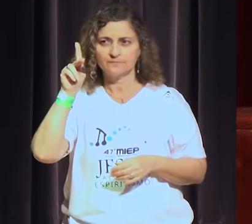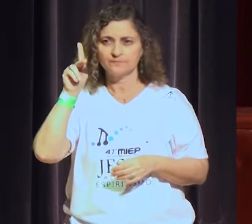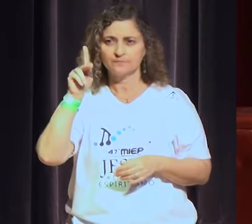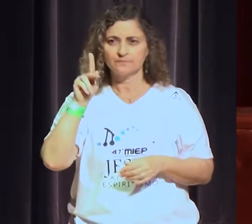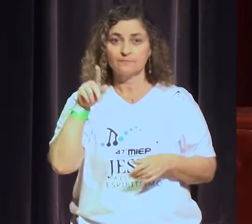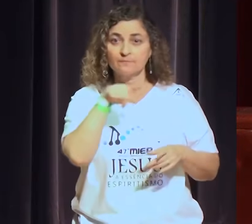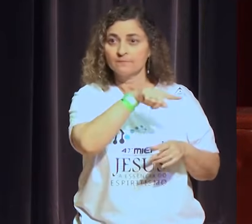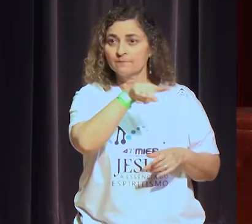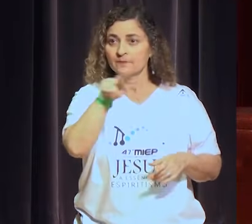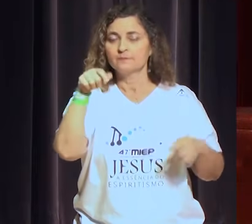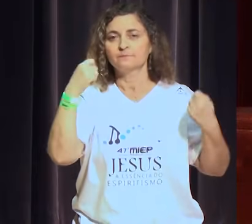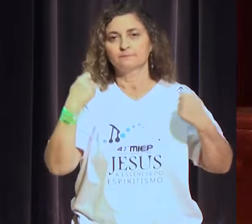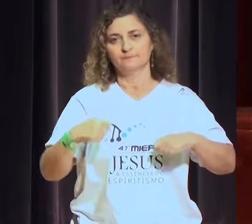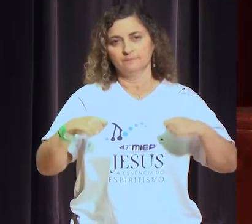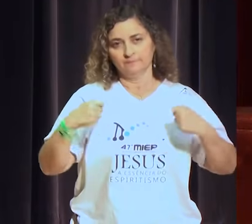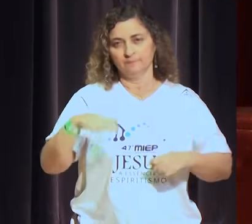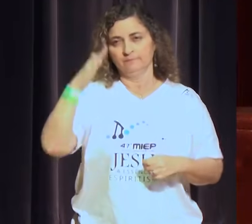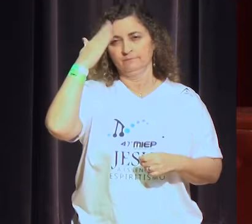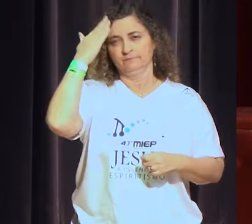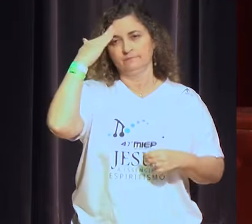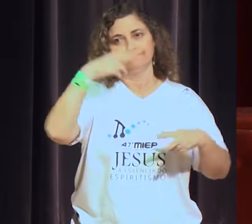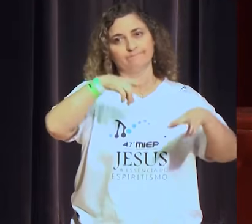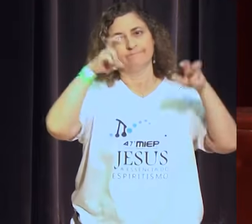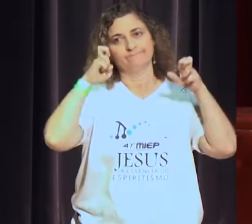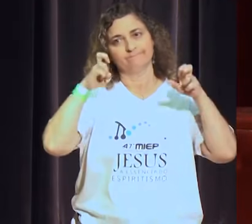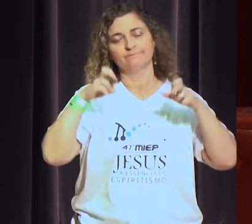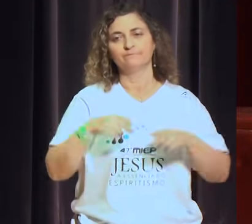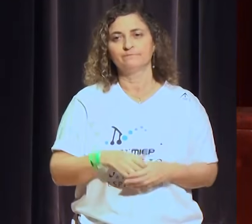Então é preciso que a gente tenha essa percepção.